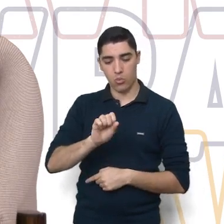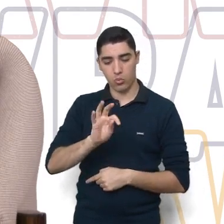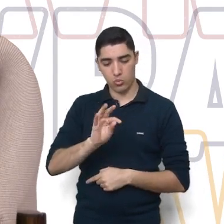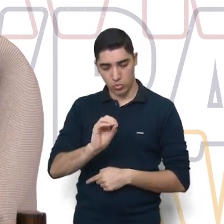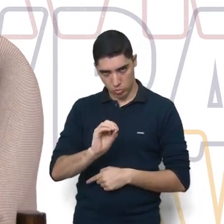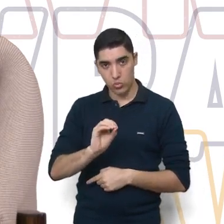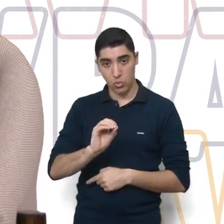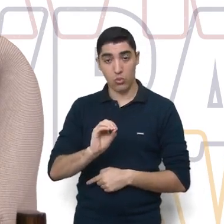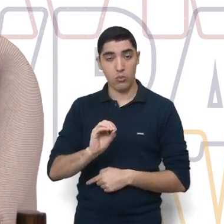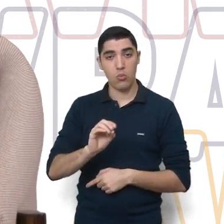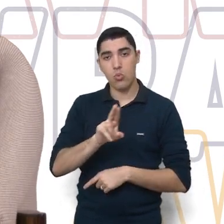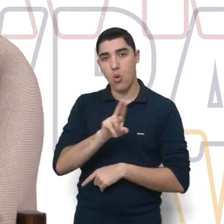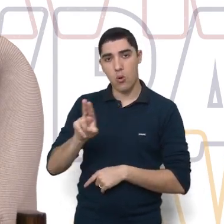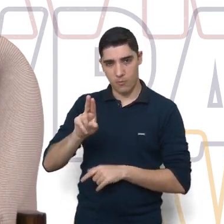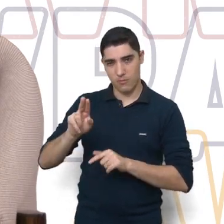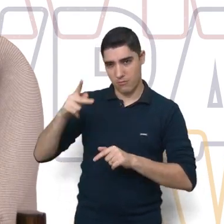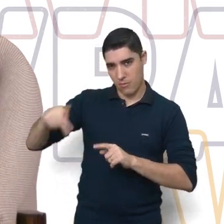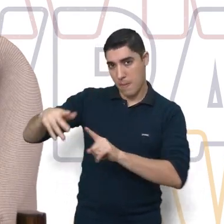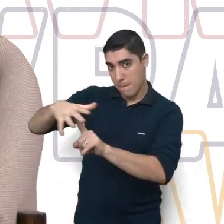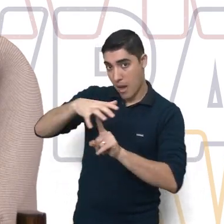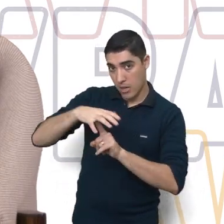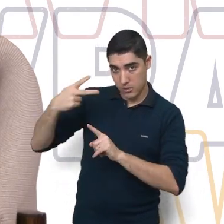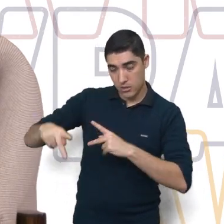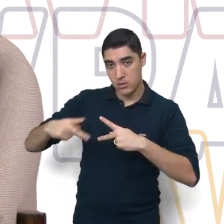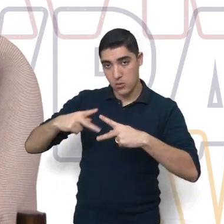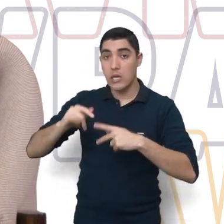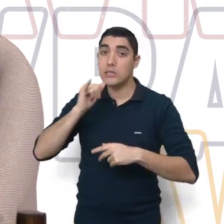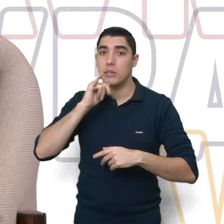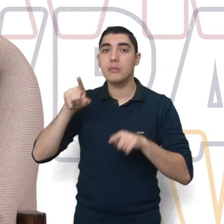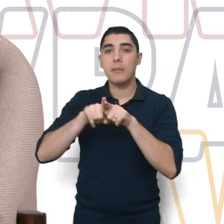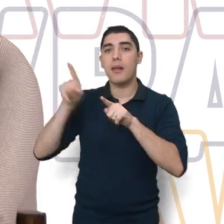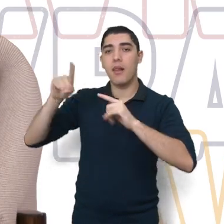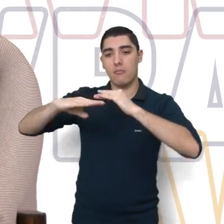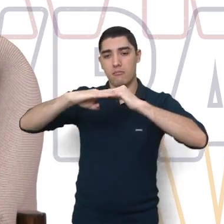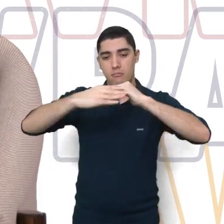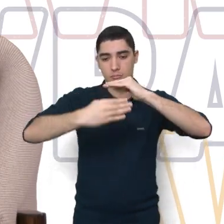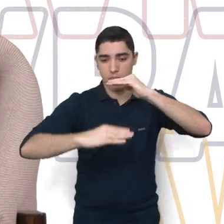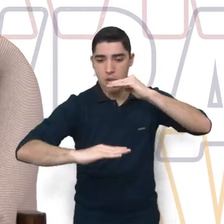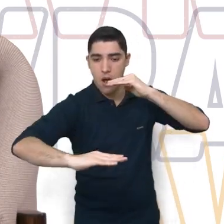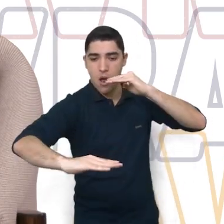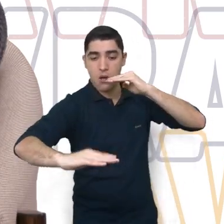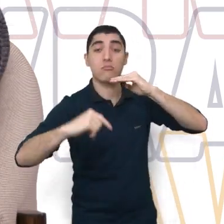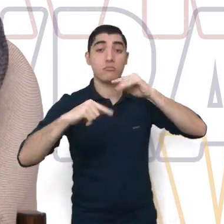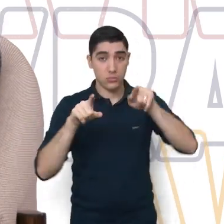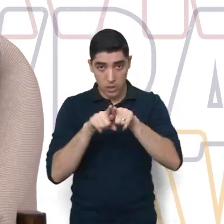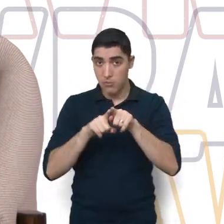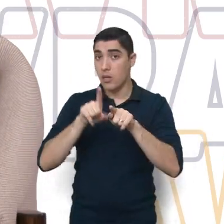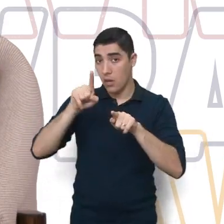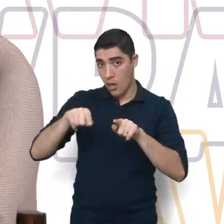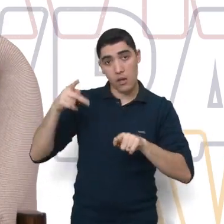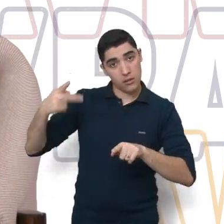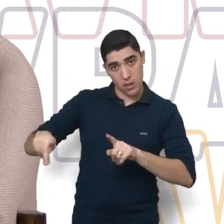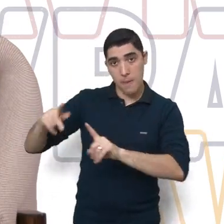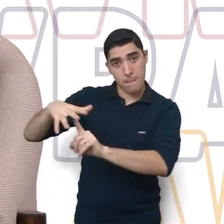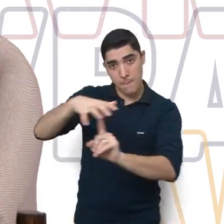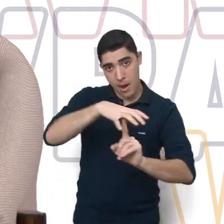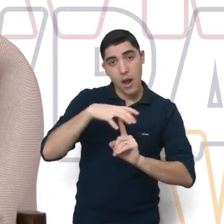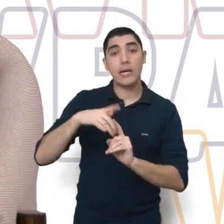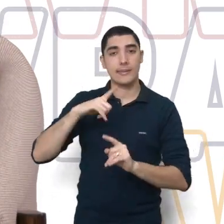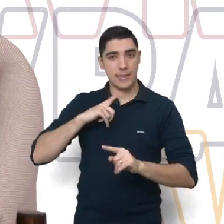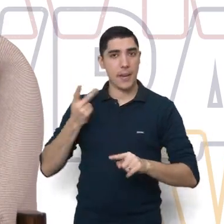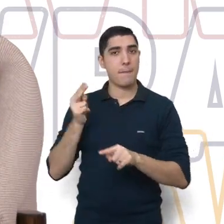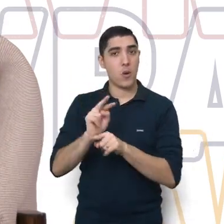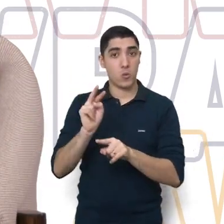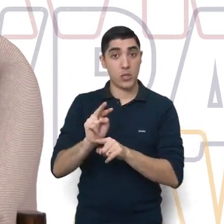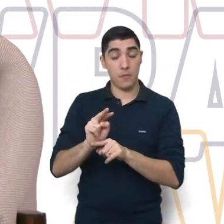proteçãos ambientais municipais né o banhado é uma delas mas a gente também tem áreas protegidas de janto